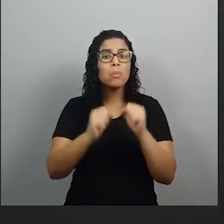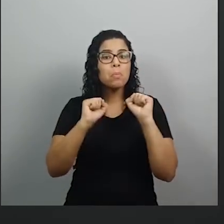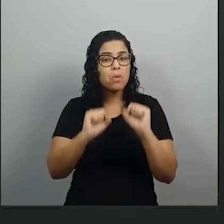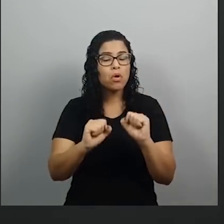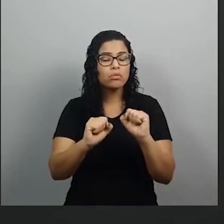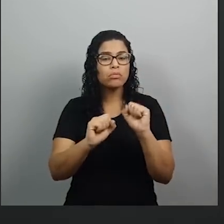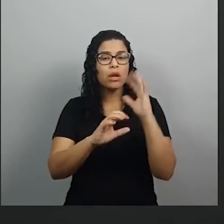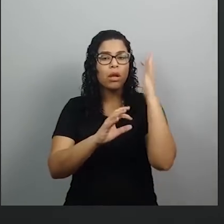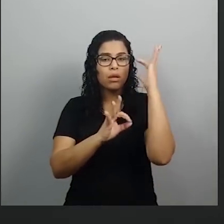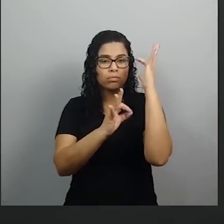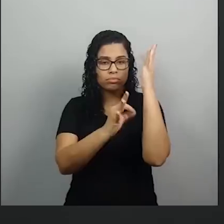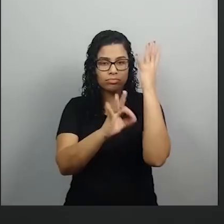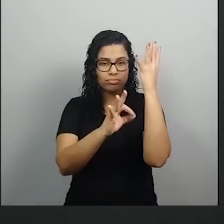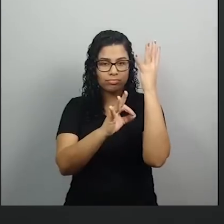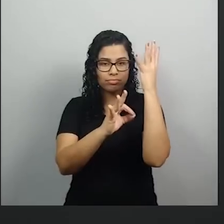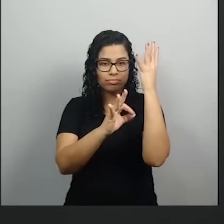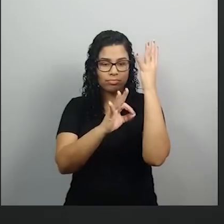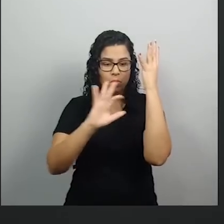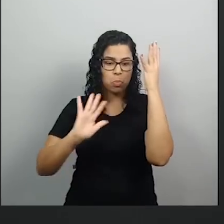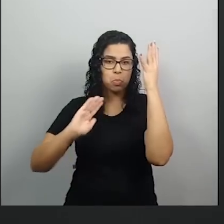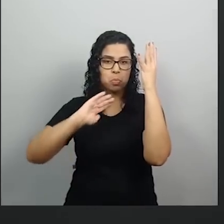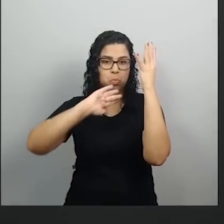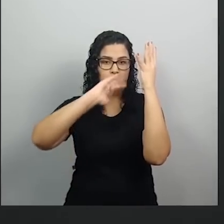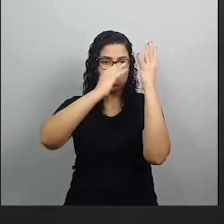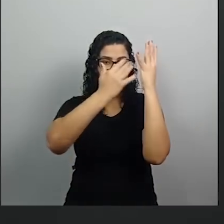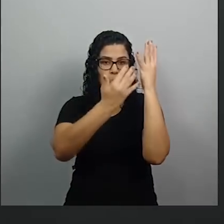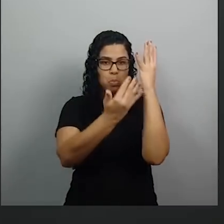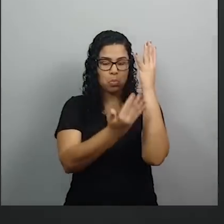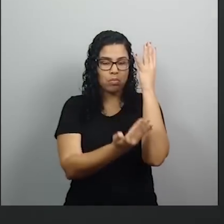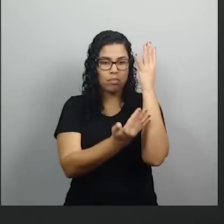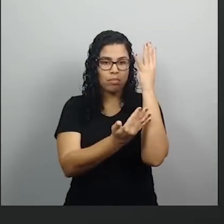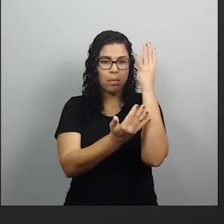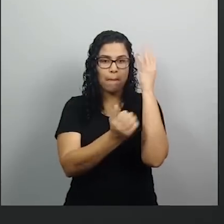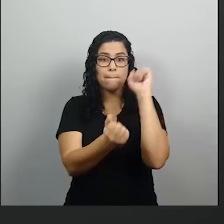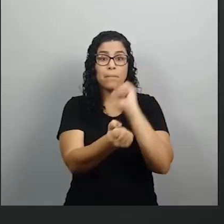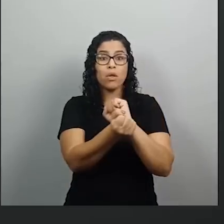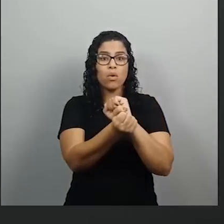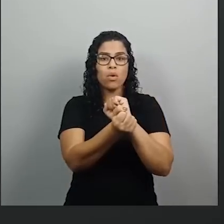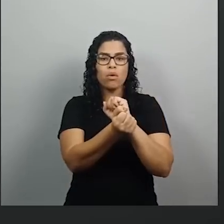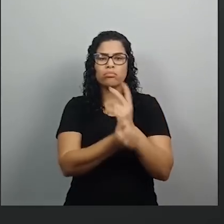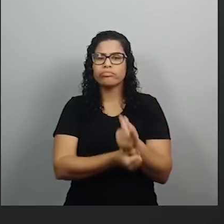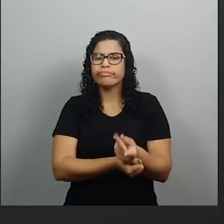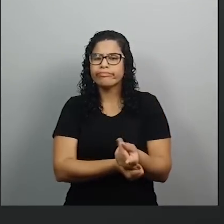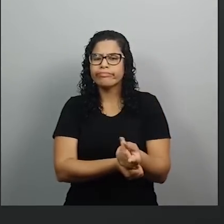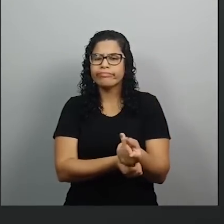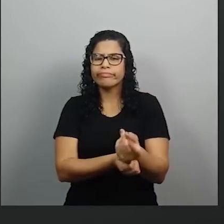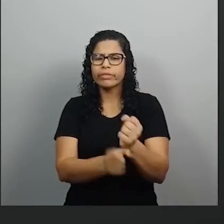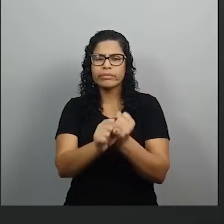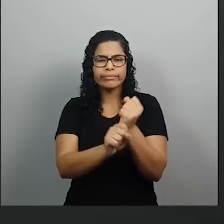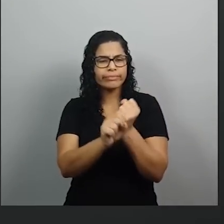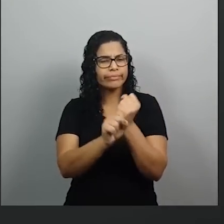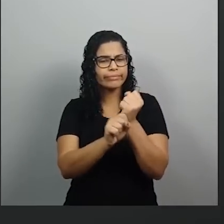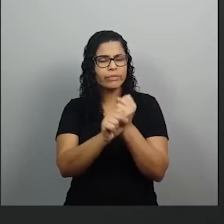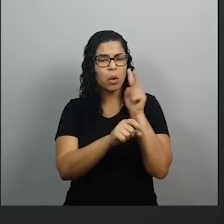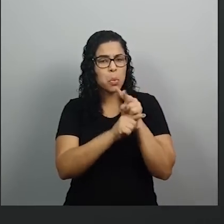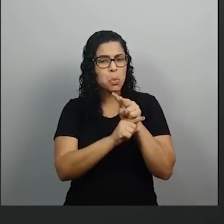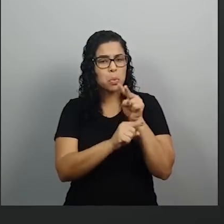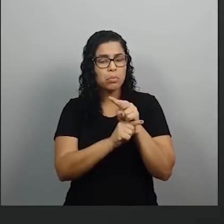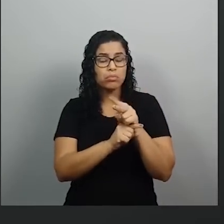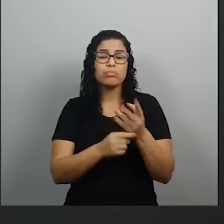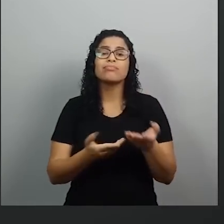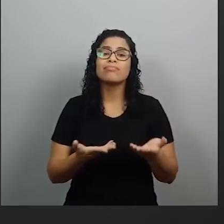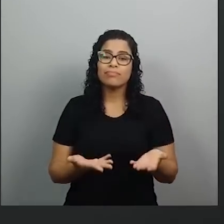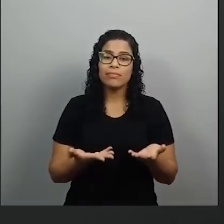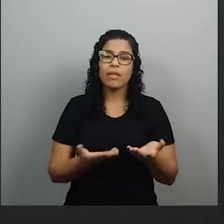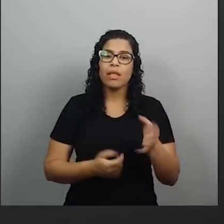resina cobriu ele. Cobriu, estratificou, parou. Ele fica ali absolutamente preservado. A gente tem mosquitos